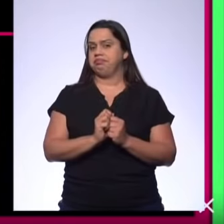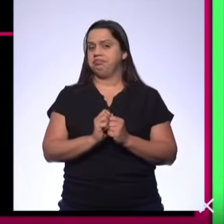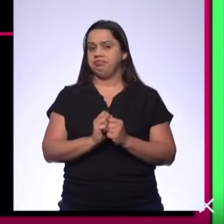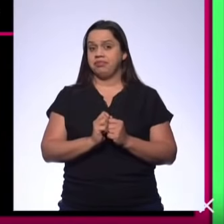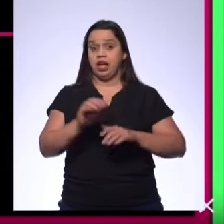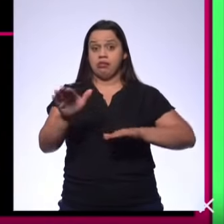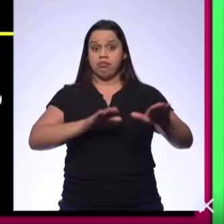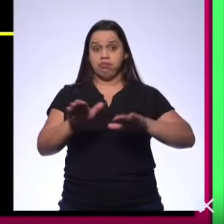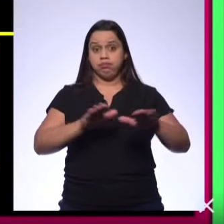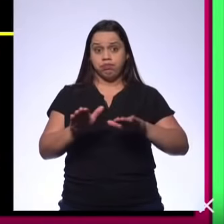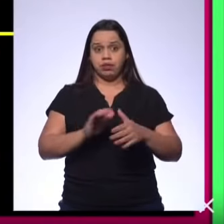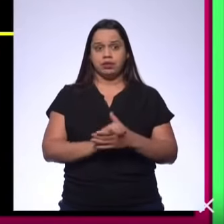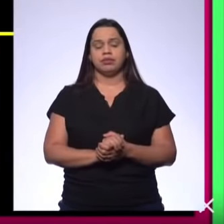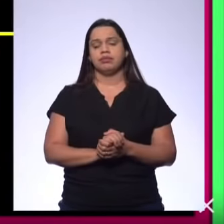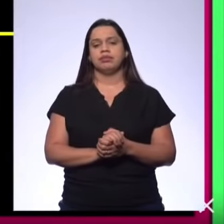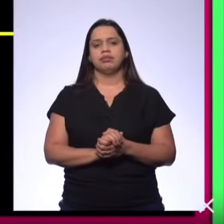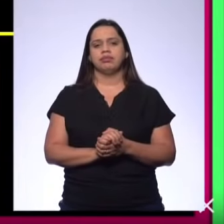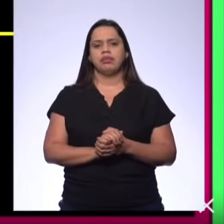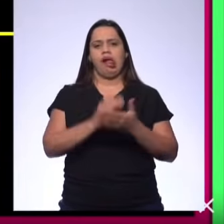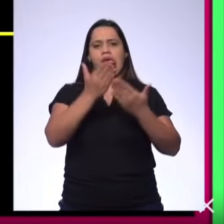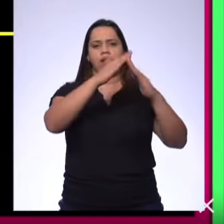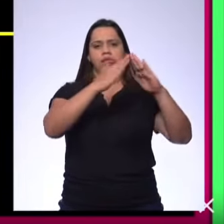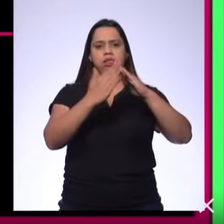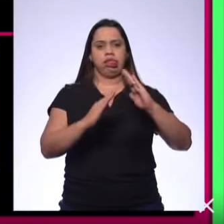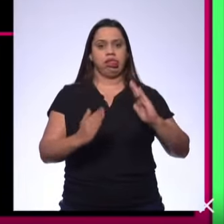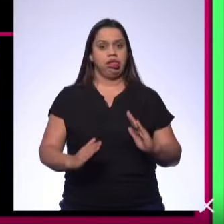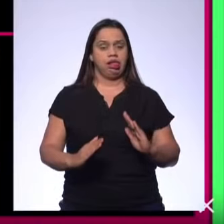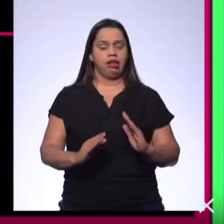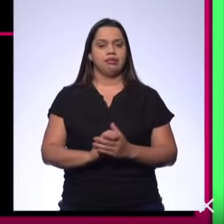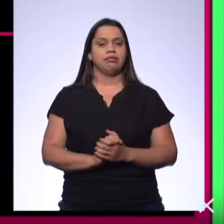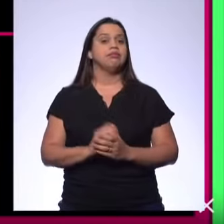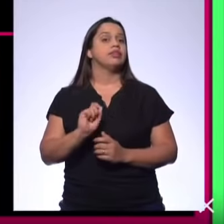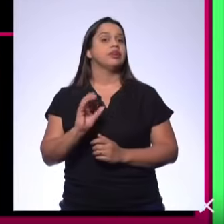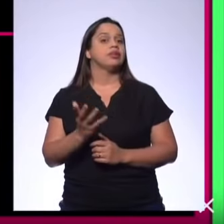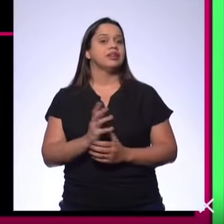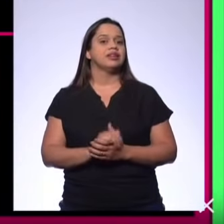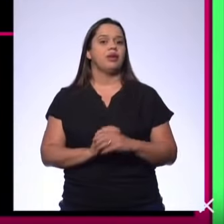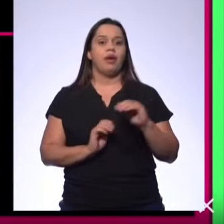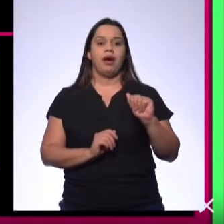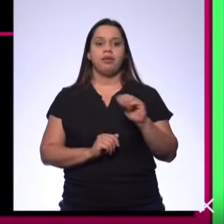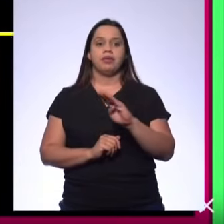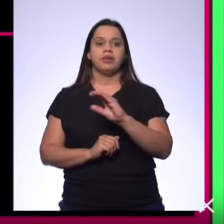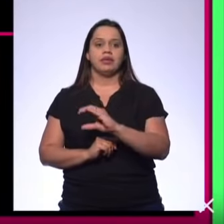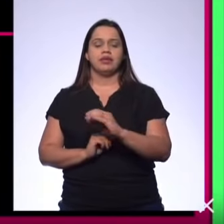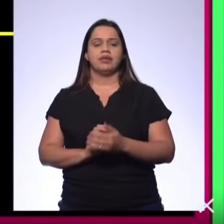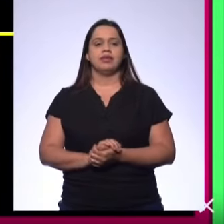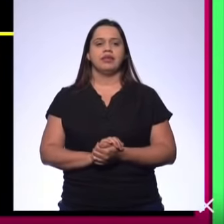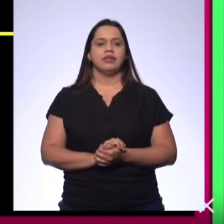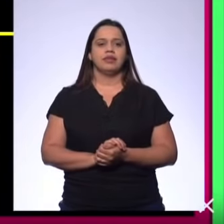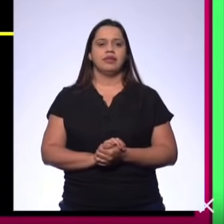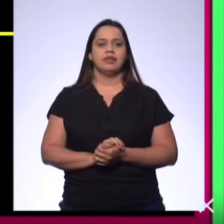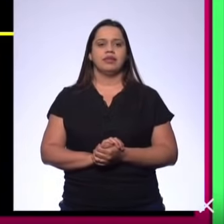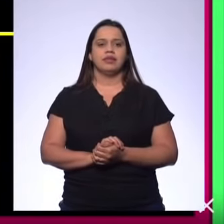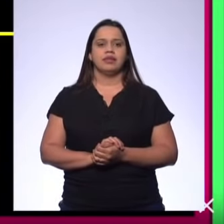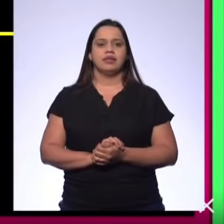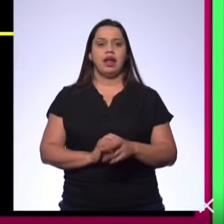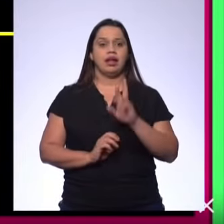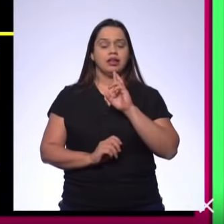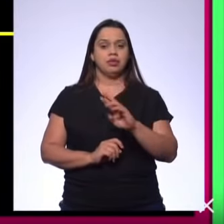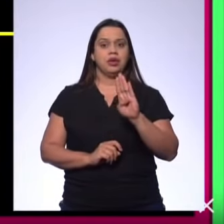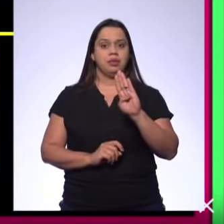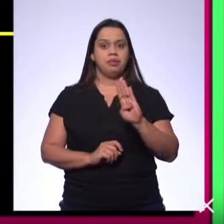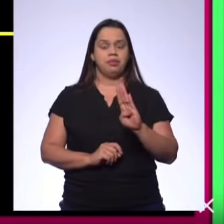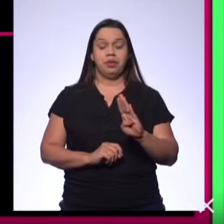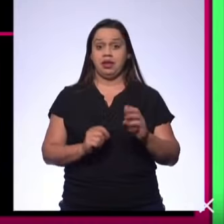Earthquake. Terremoto. Landslide. Desmoronamento. Presta atenção na imagem pessoal ali, tá respondendo pessoal. Earthquake aqui. O Iago tá bem rápido o chat agora. O